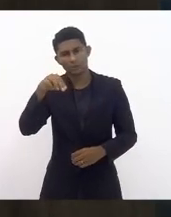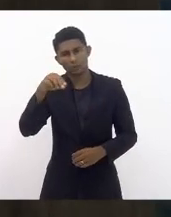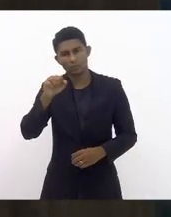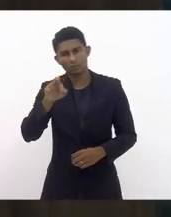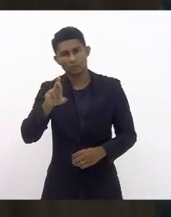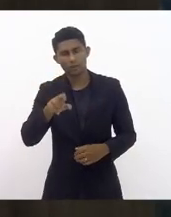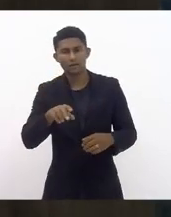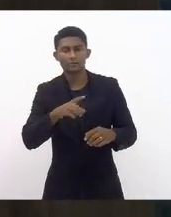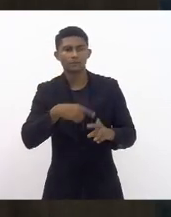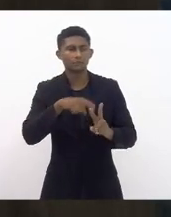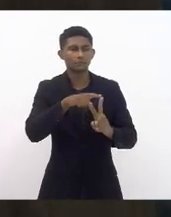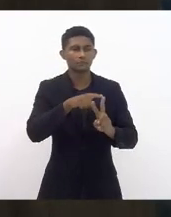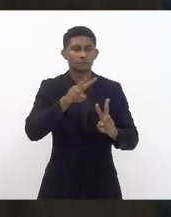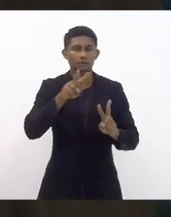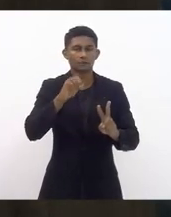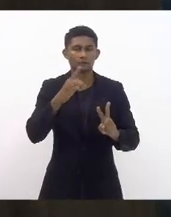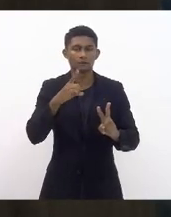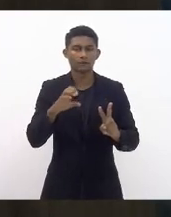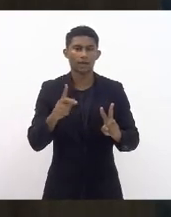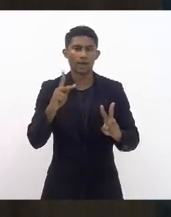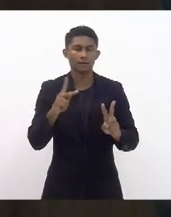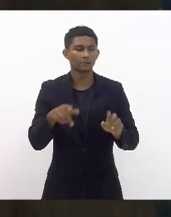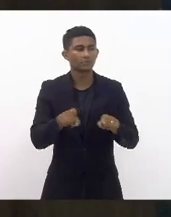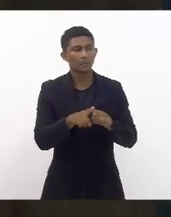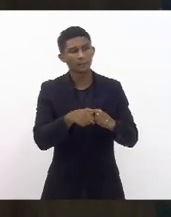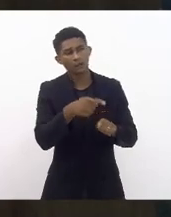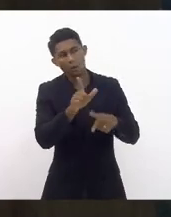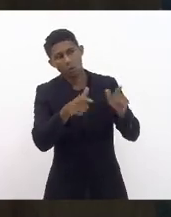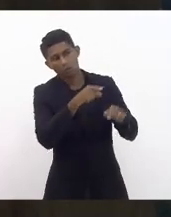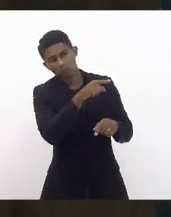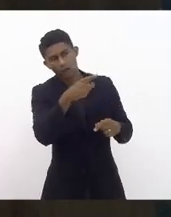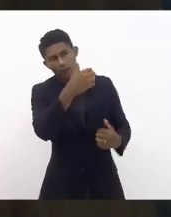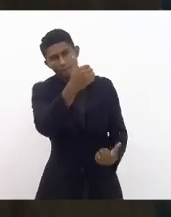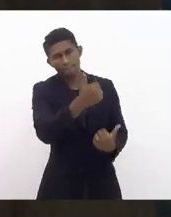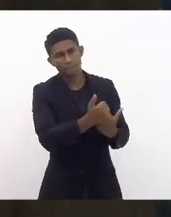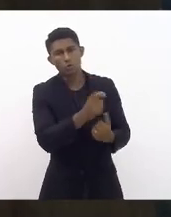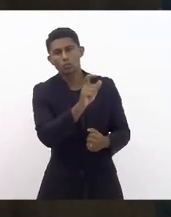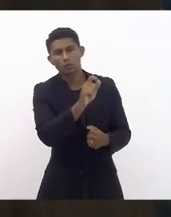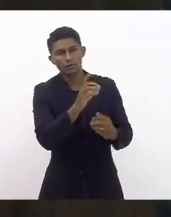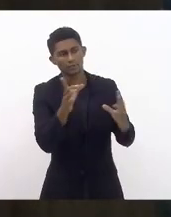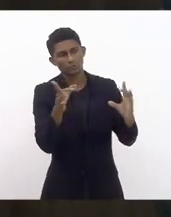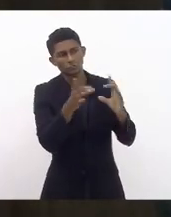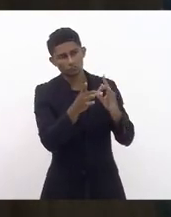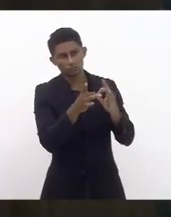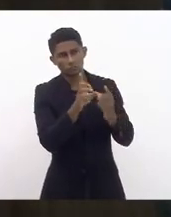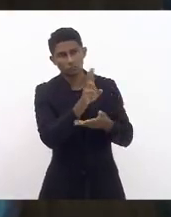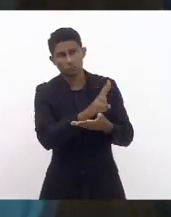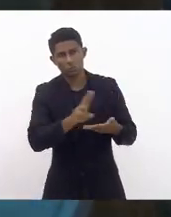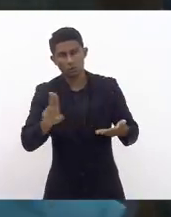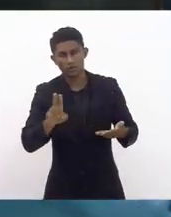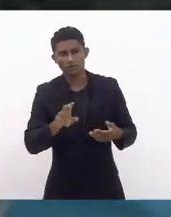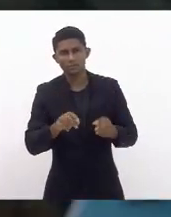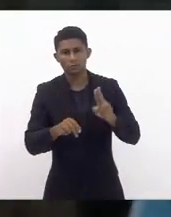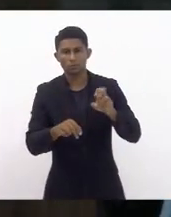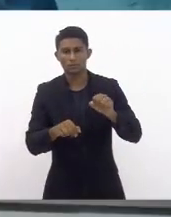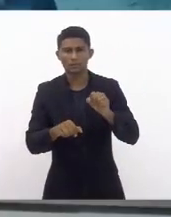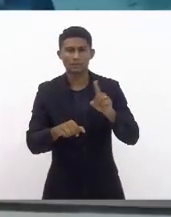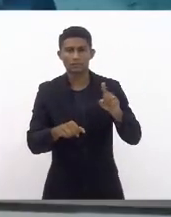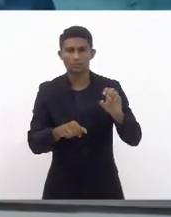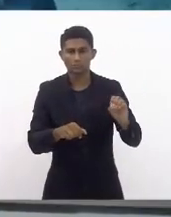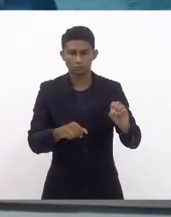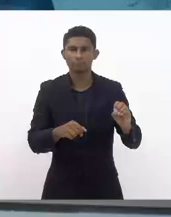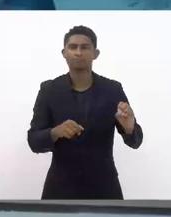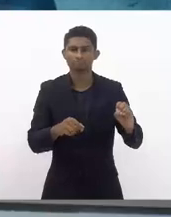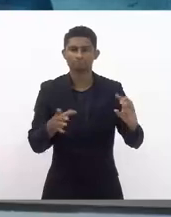deputado Valdec e de todos aqueles que apoiam a fusão da UERJ com a UESO,